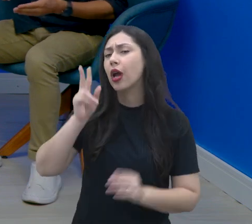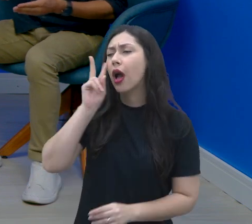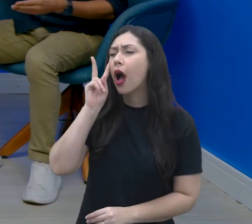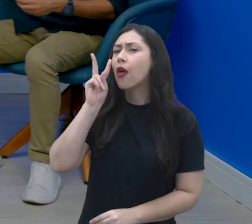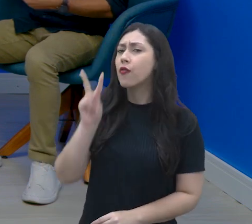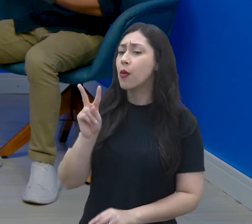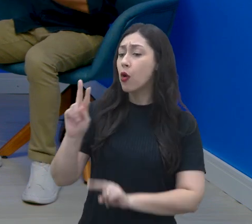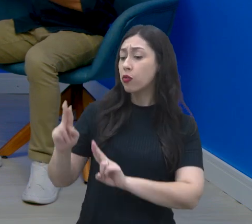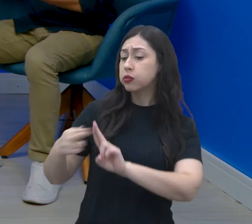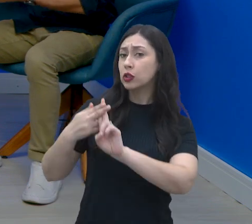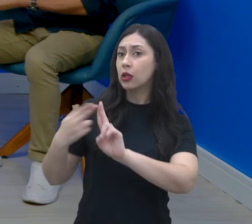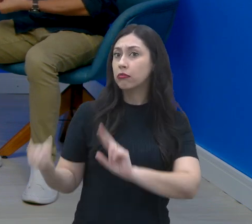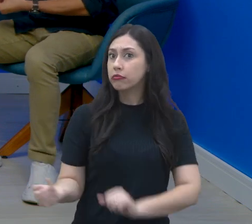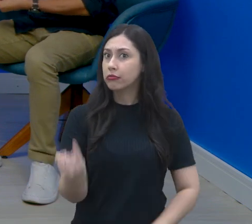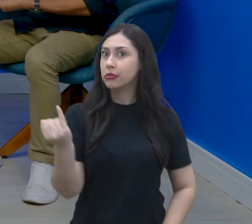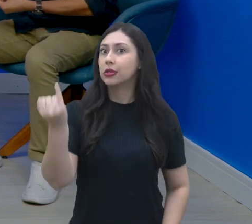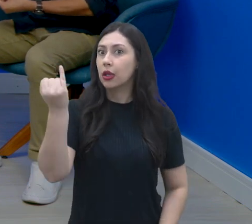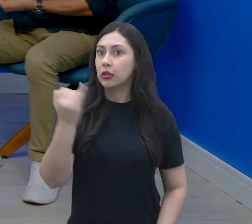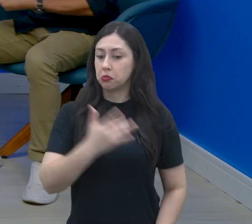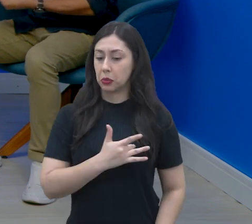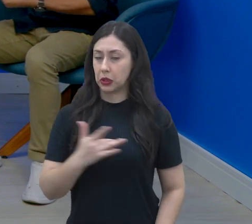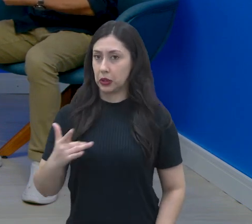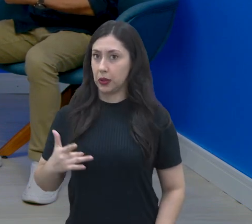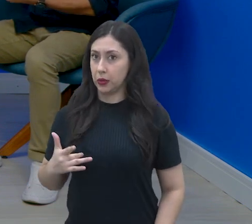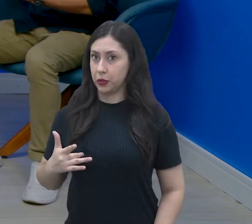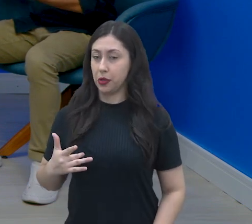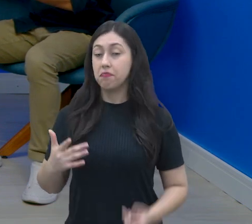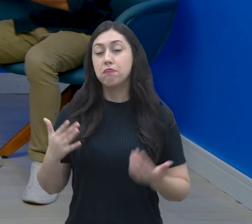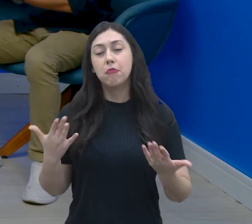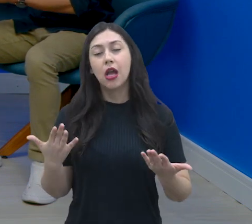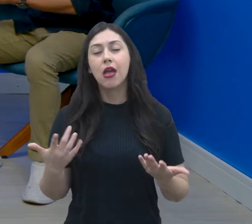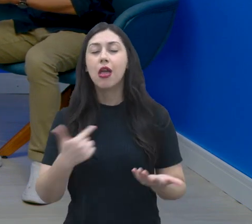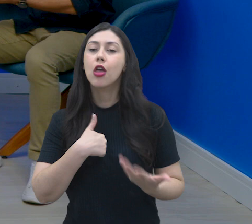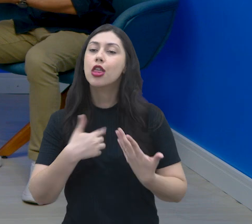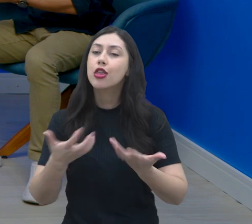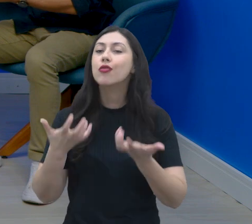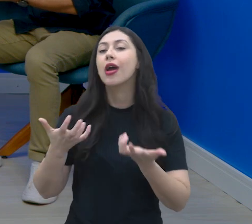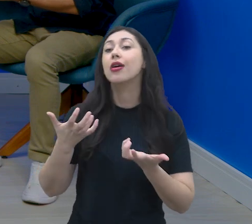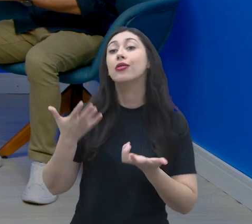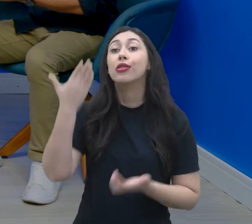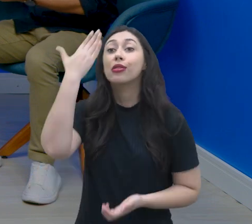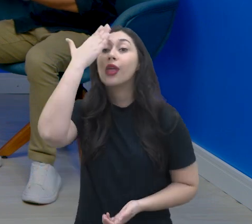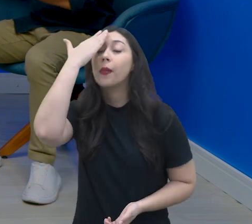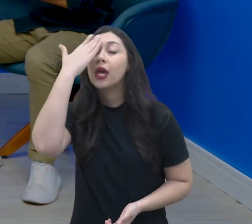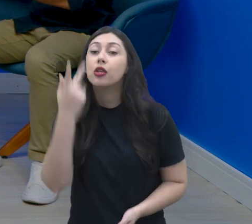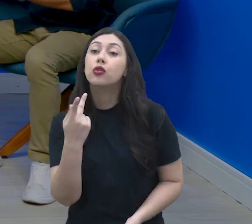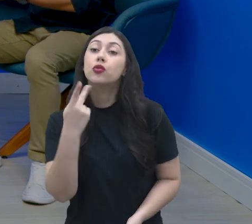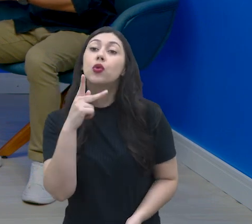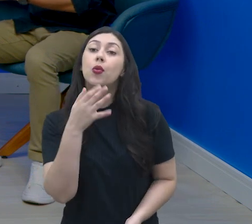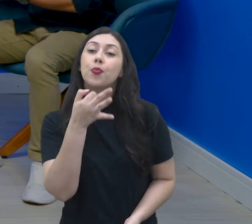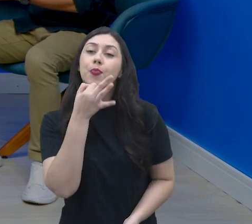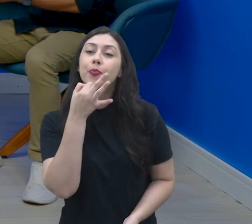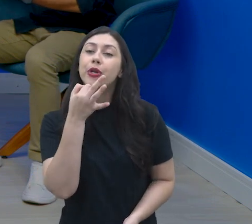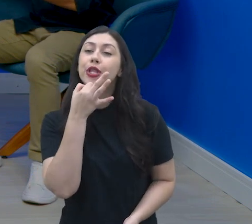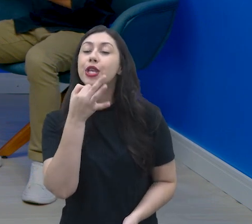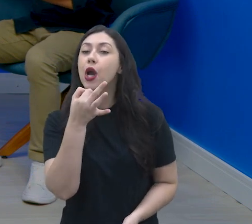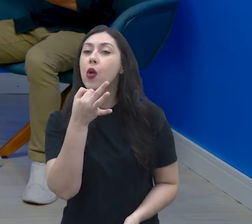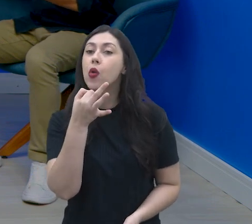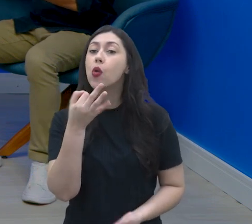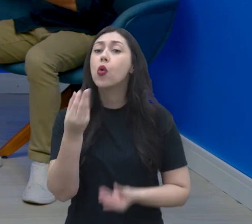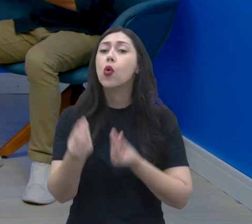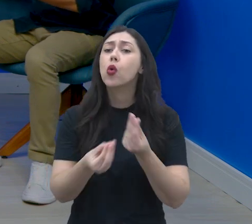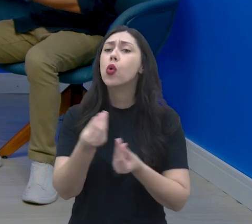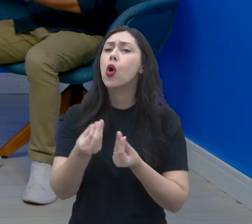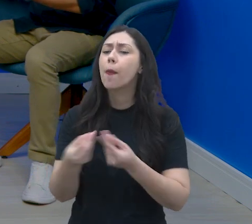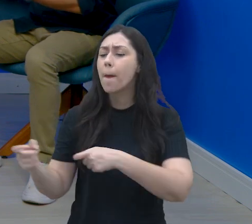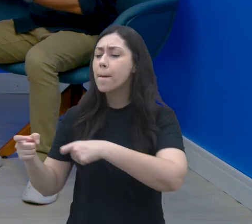pouco como é importante o SUS para a saúde pública, e eu queria a sua visão enquanto especialista, enquanto médica do SUS. Como é